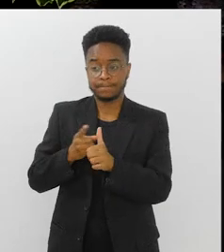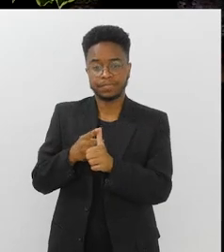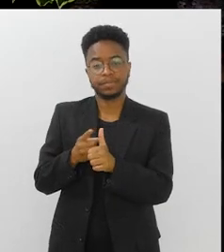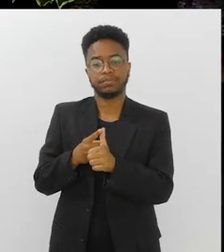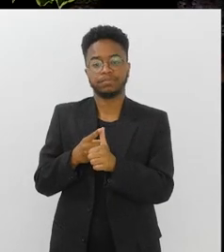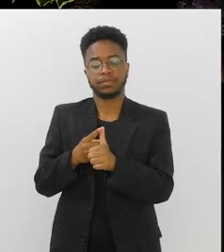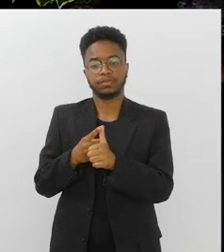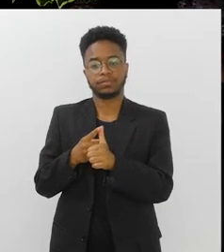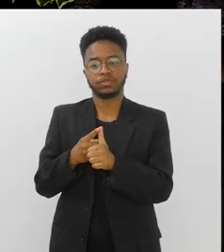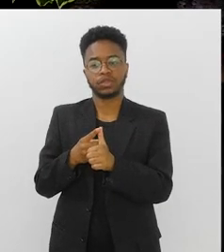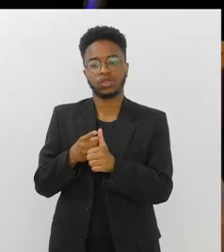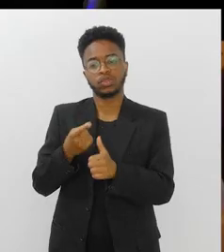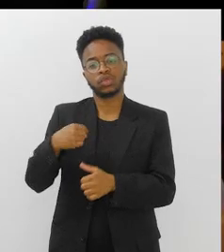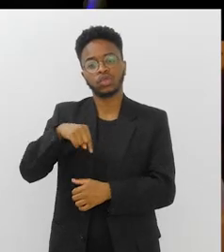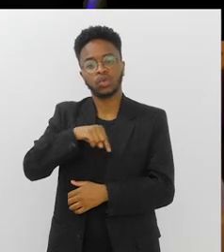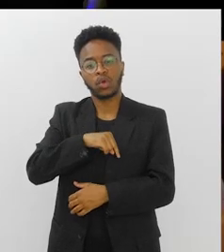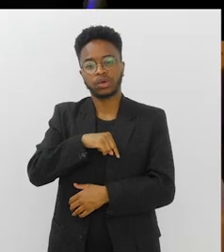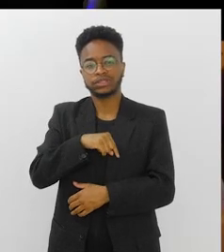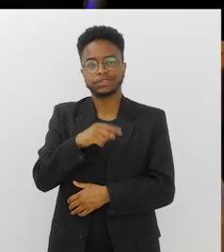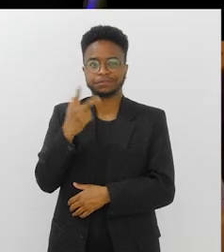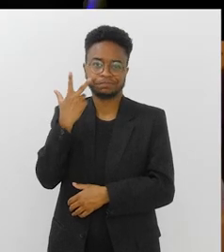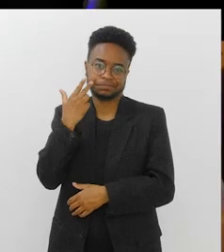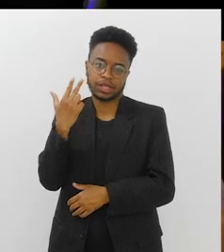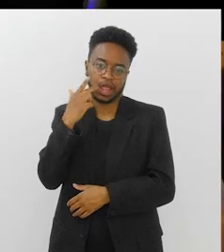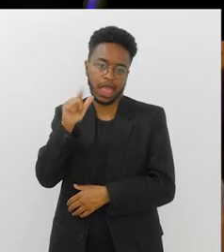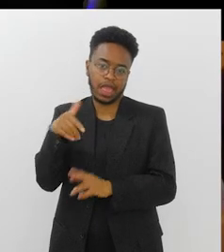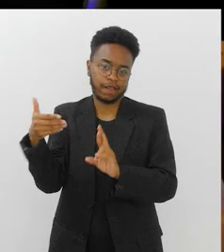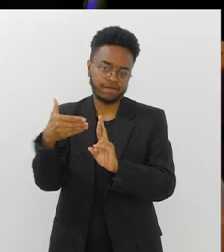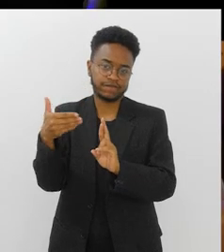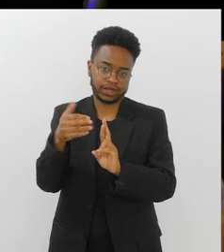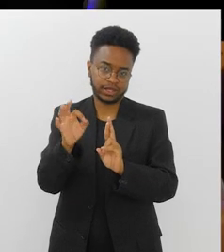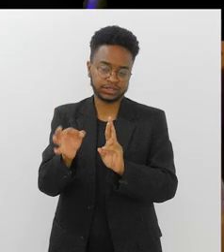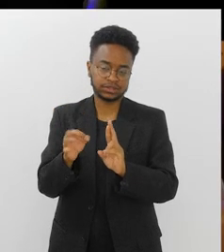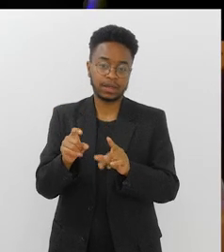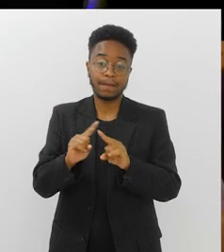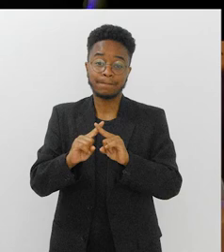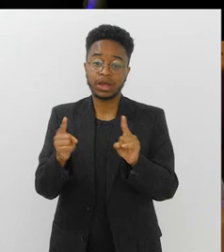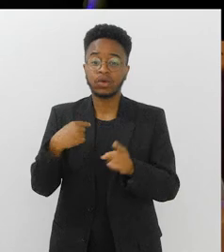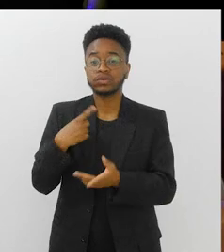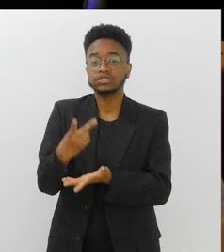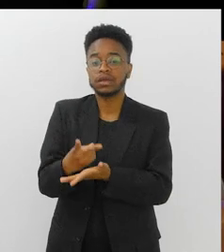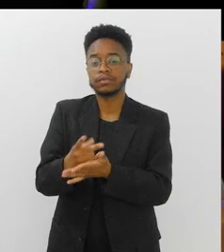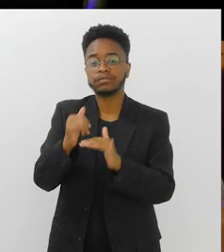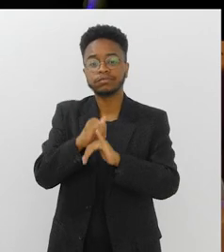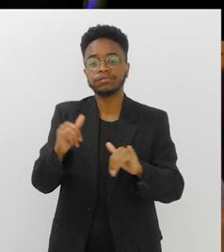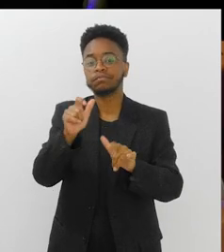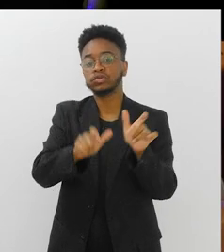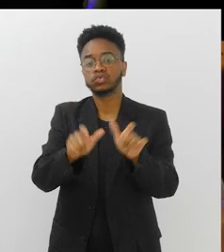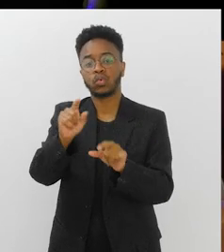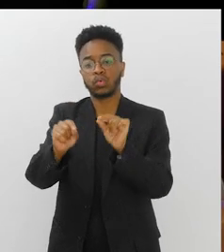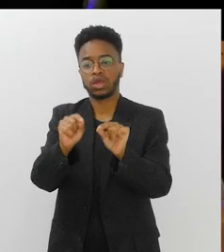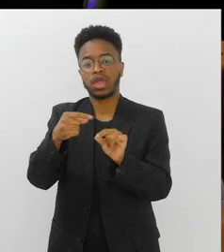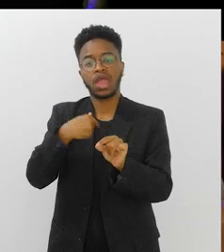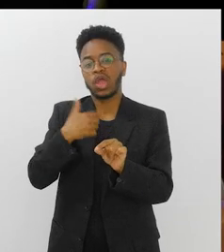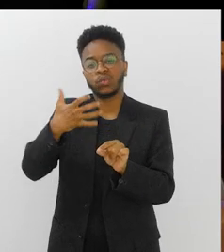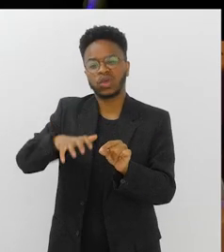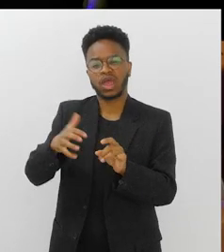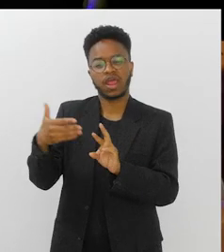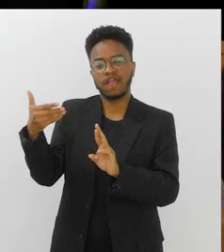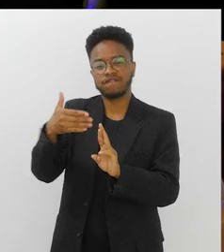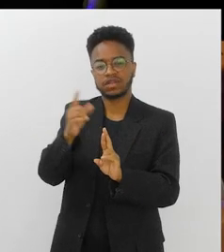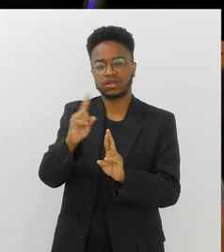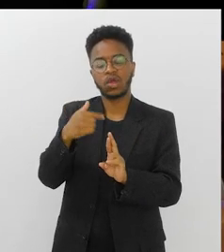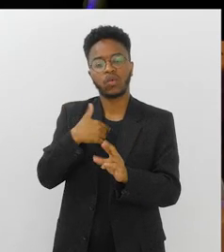eh a gente né acaba naturalmente sendo referência mas eu eu sempre digo PR as pessoas que eu não quero ser a